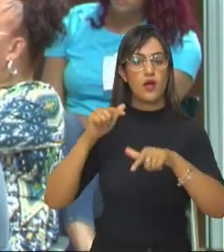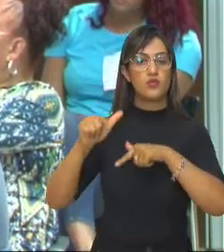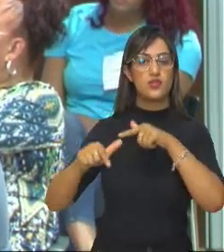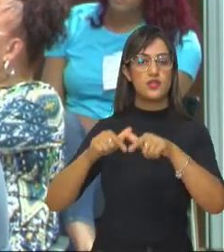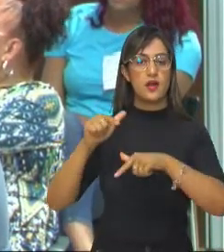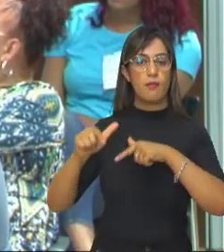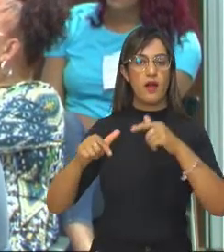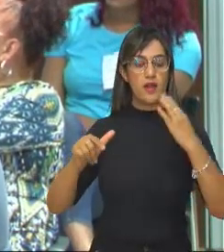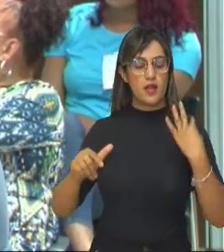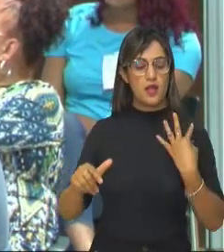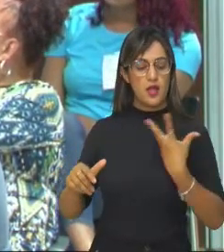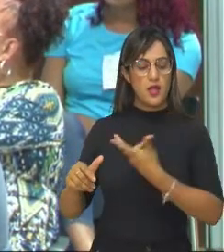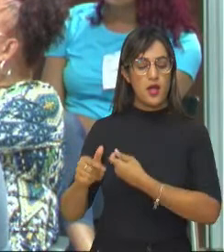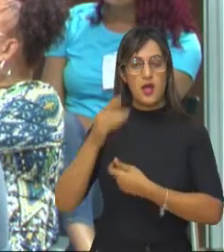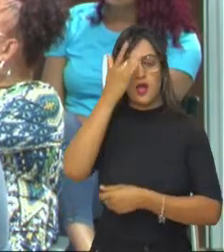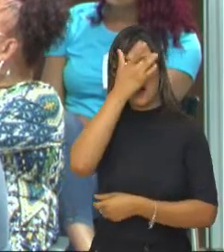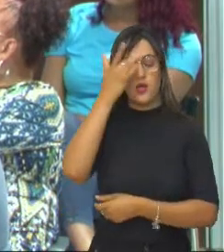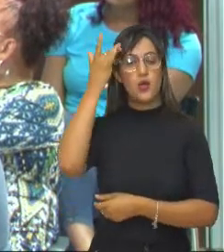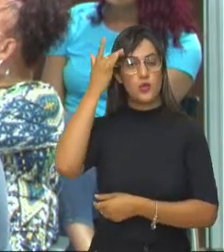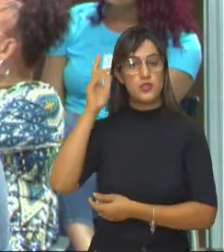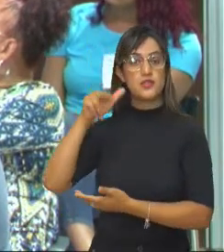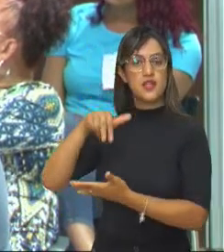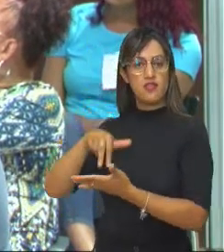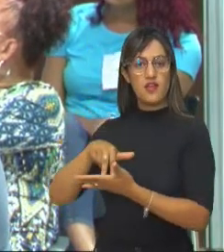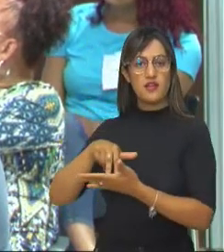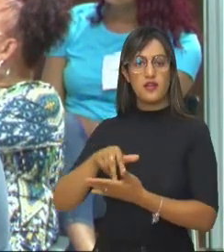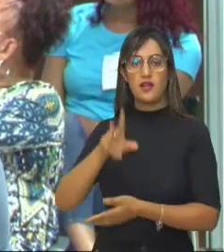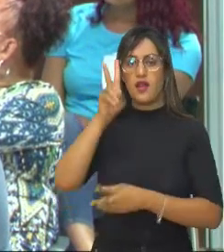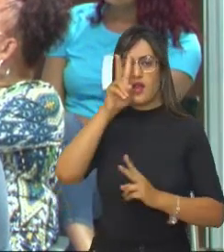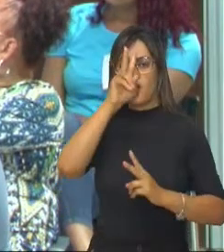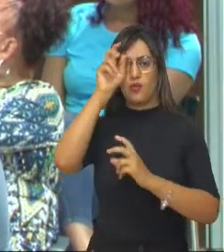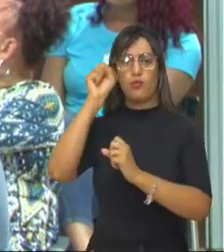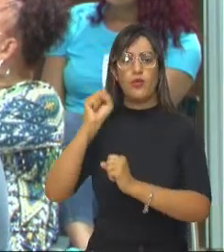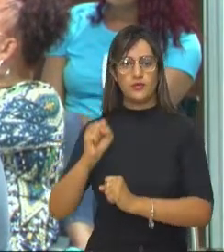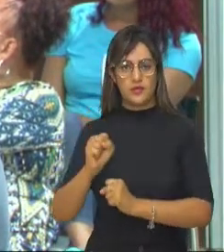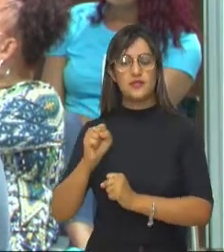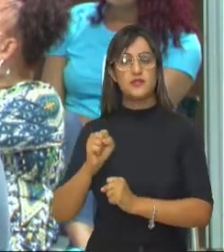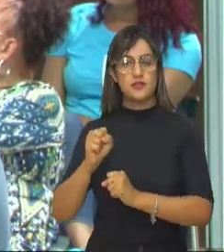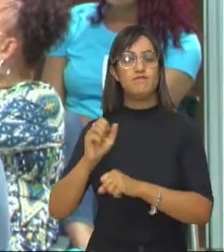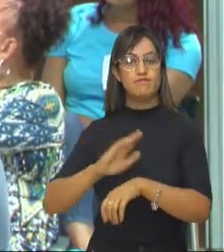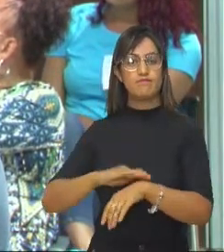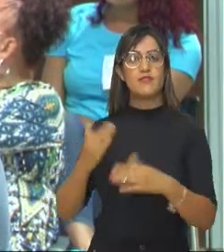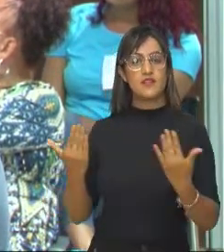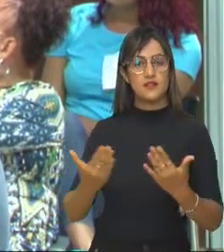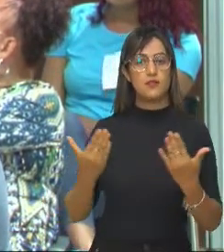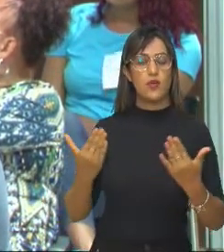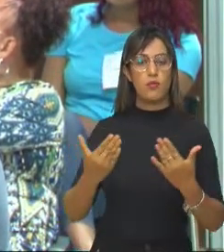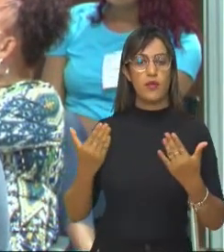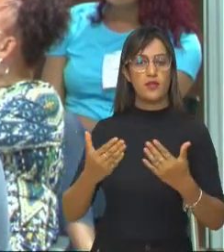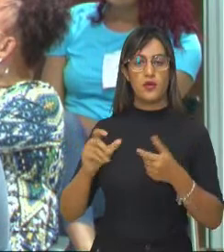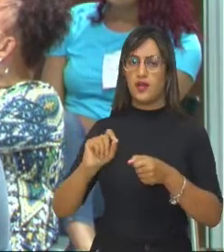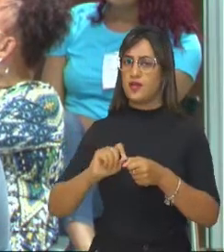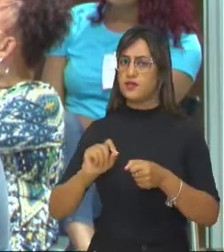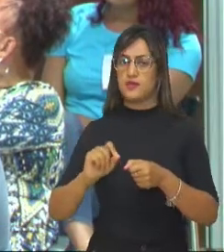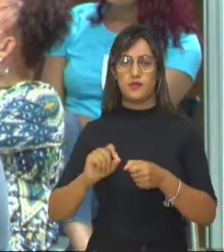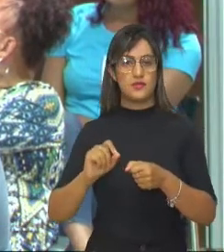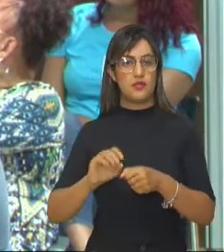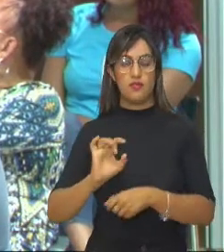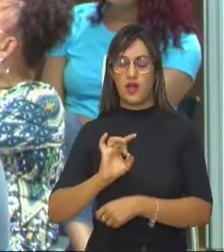pessoas trans estejam aqui e tenham potência no momento que elas estão. E isso não se faz